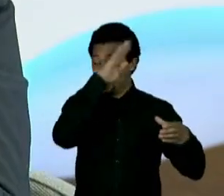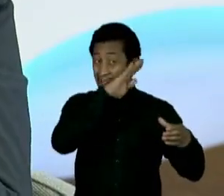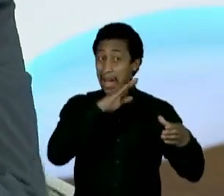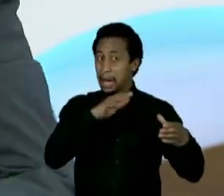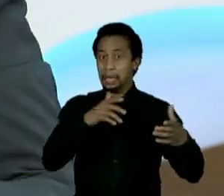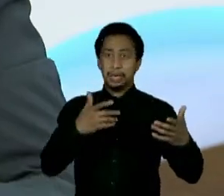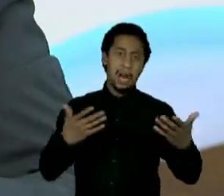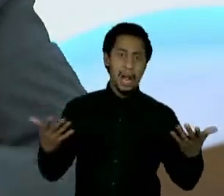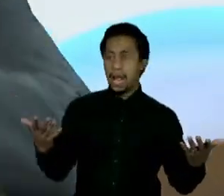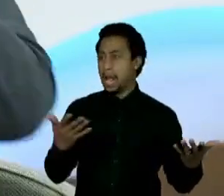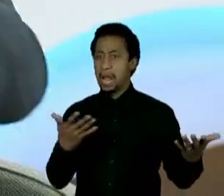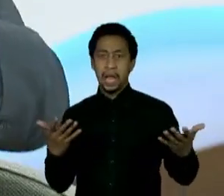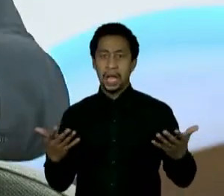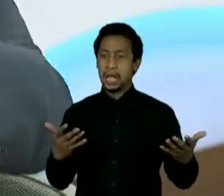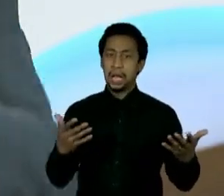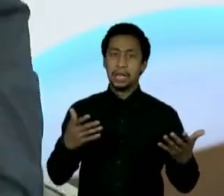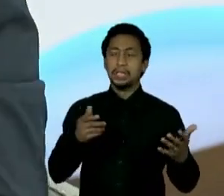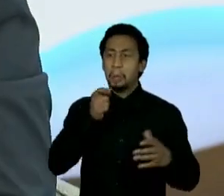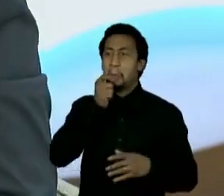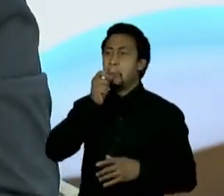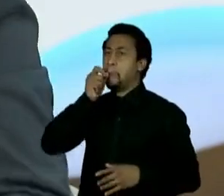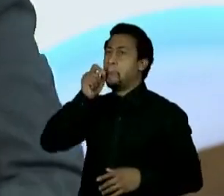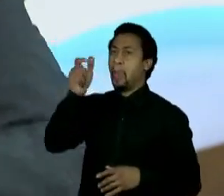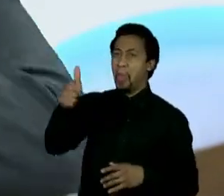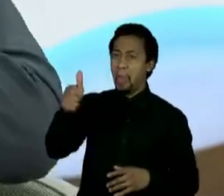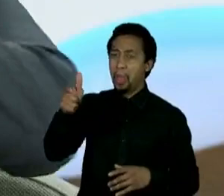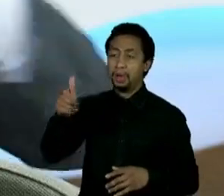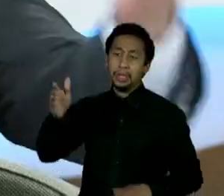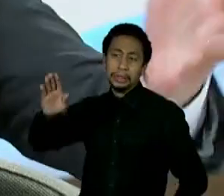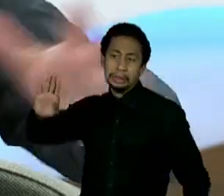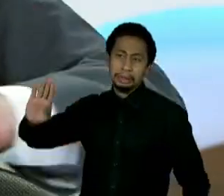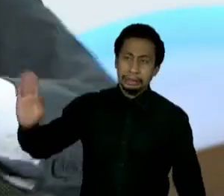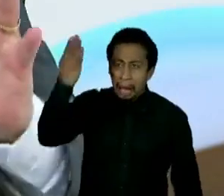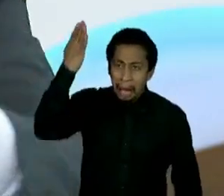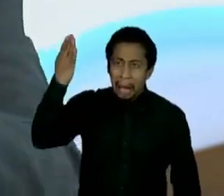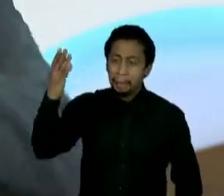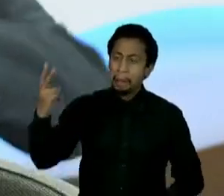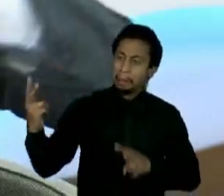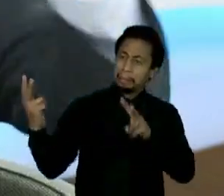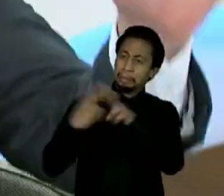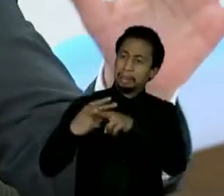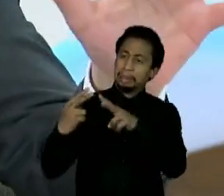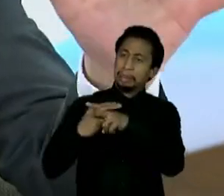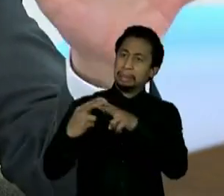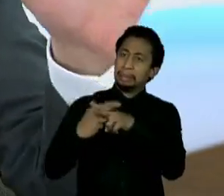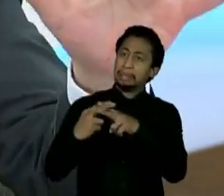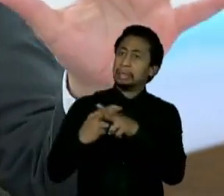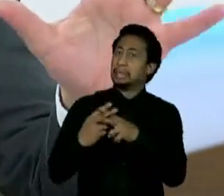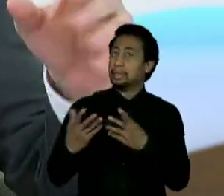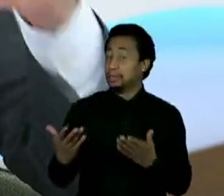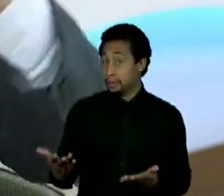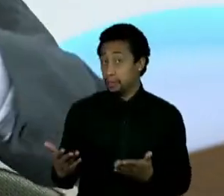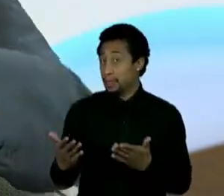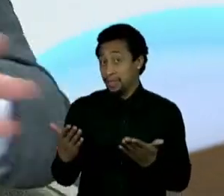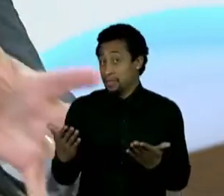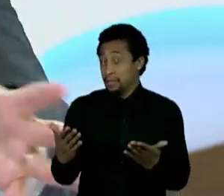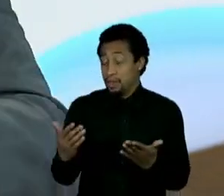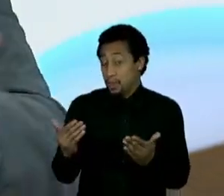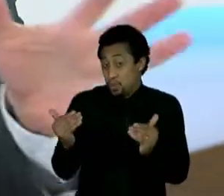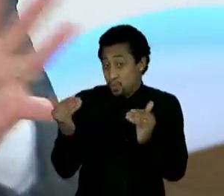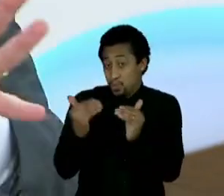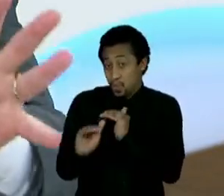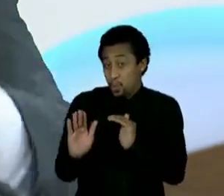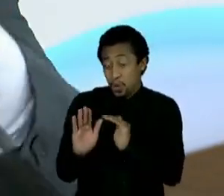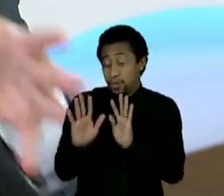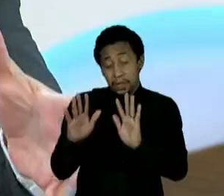que isso não justifica eu ir lá e cuspir na cara do sujeito ou dar um tapa nele o brigar com ele enfim nós temos posições diferentes de ver gente se eu vou de